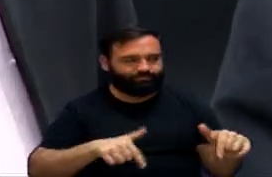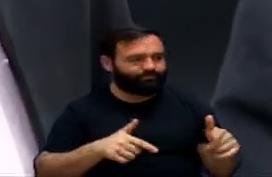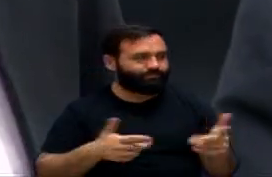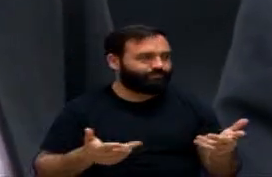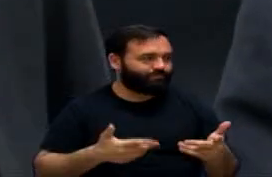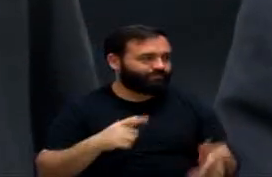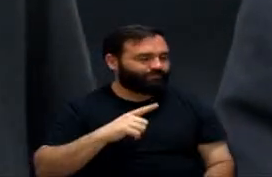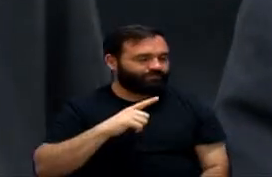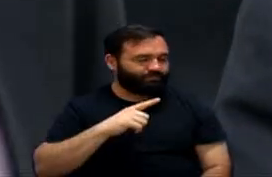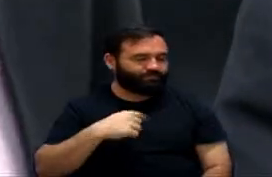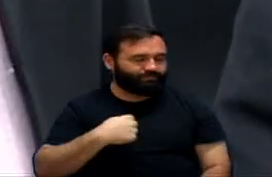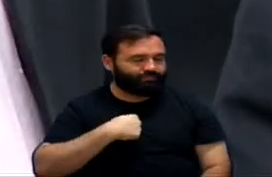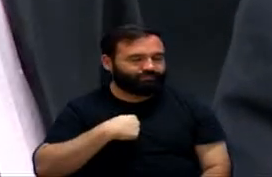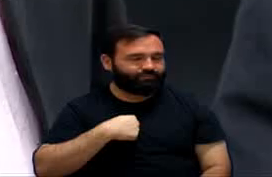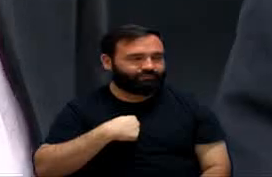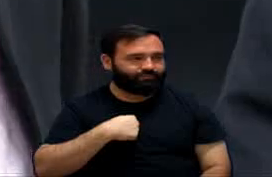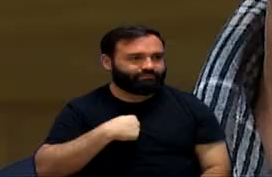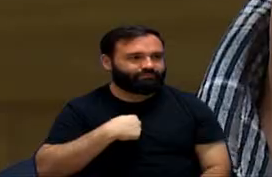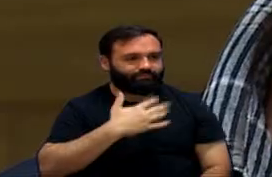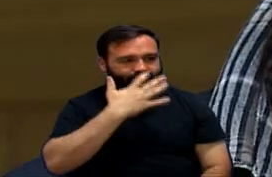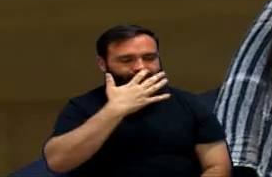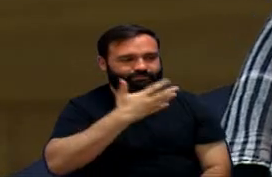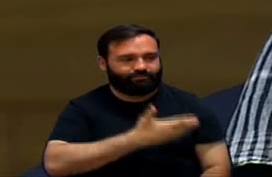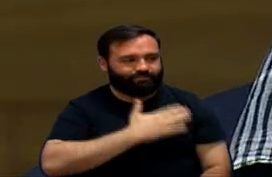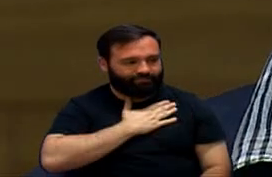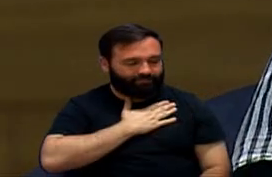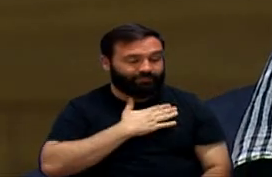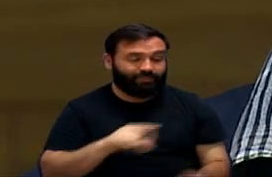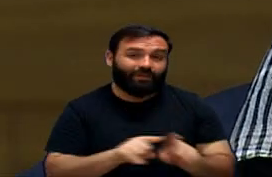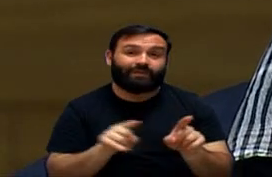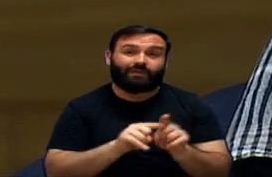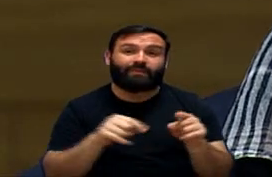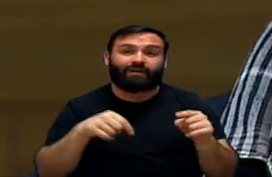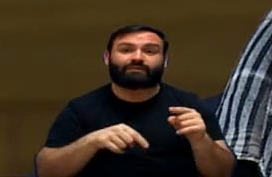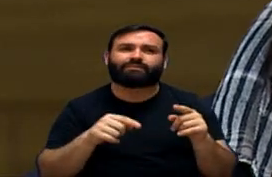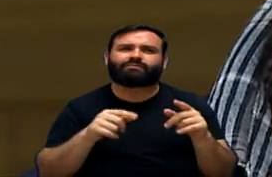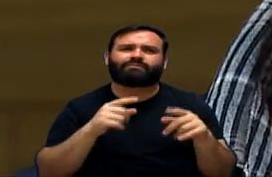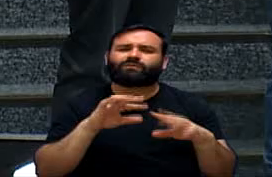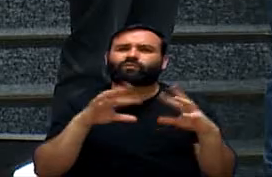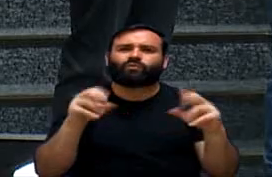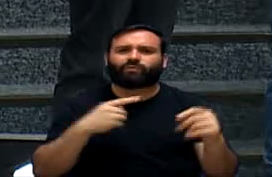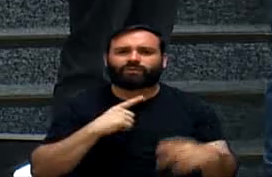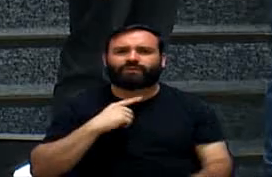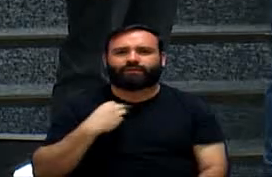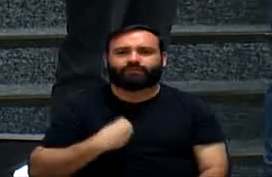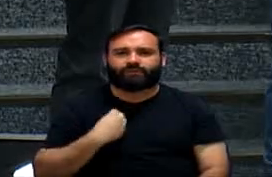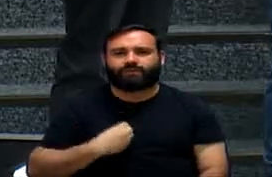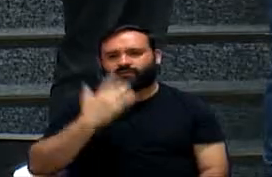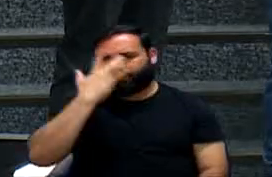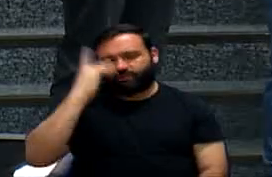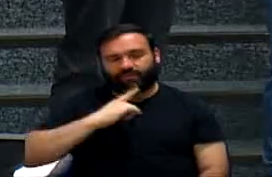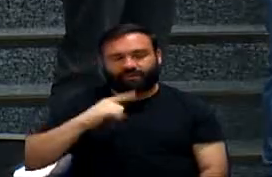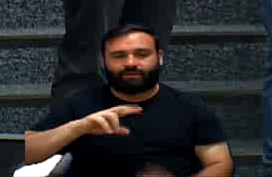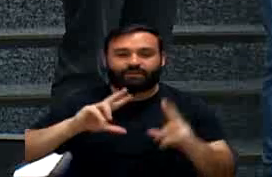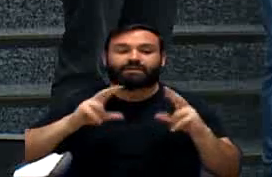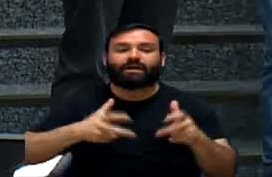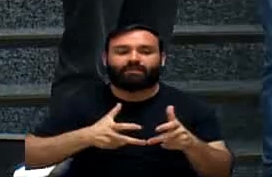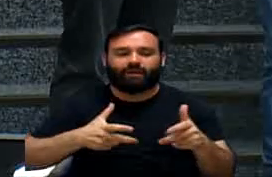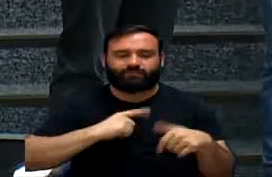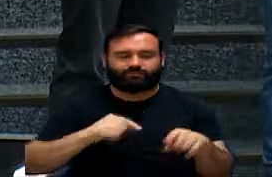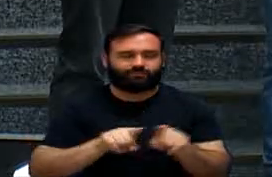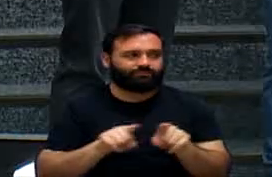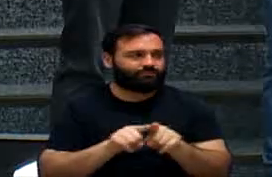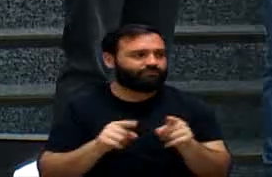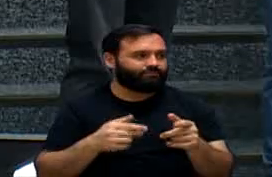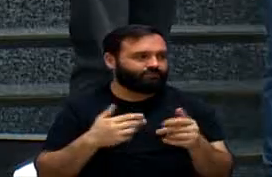do Treviso você tem o meu meus meus préstimos tá bom e desta desta toda casa porque tá todo mundo aqui ó né os que estão na casa vamos lá Senor